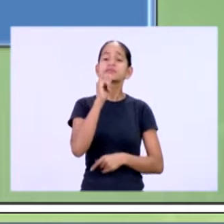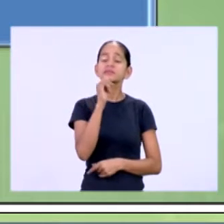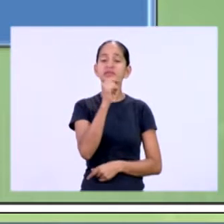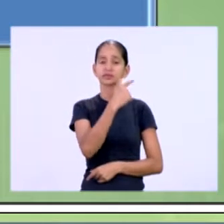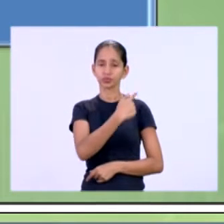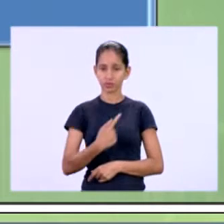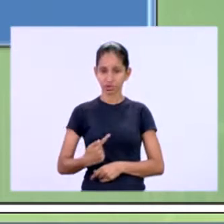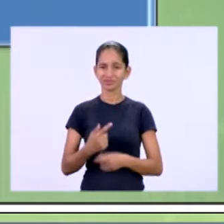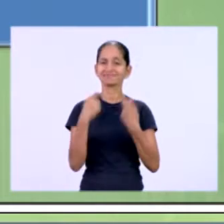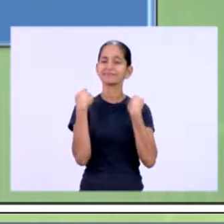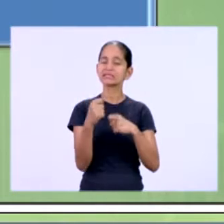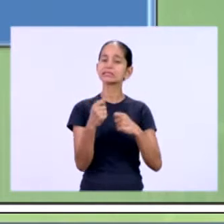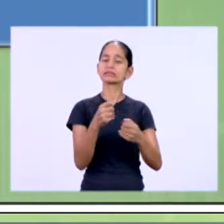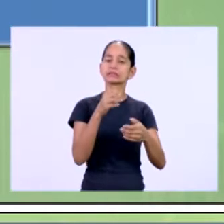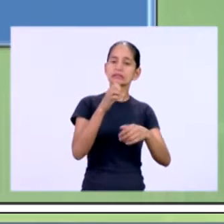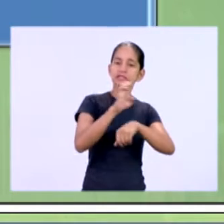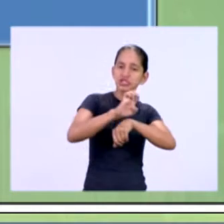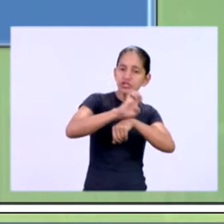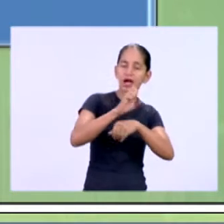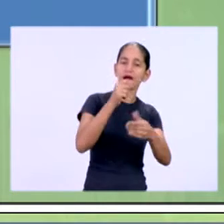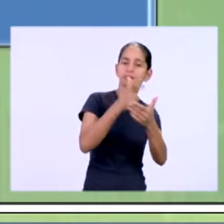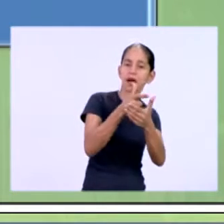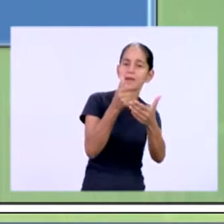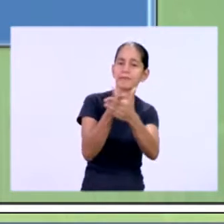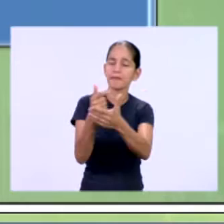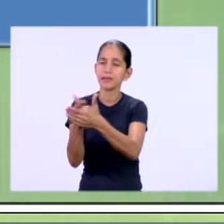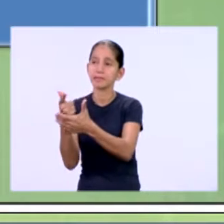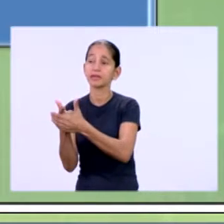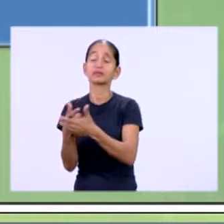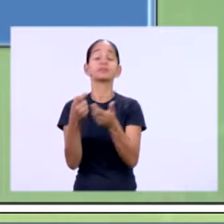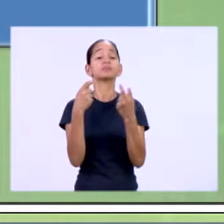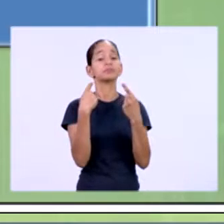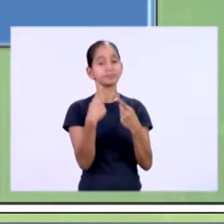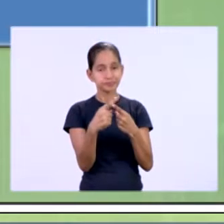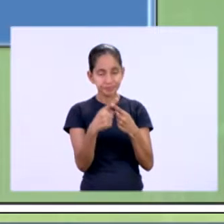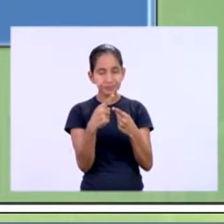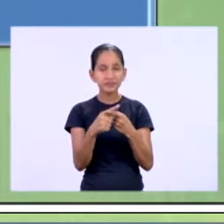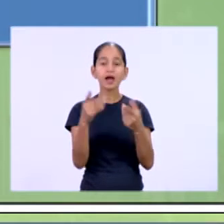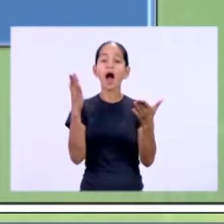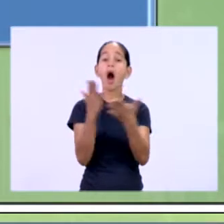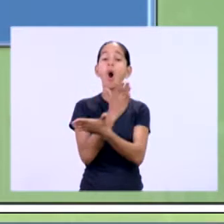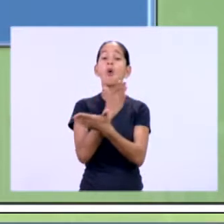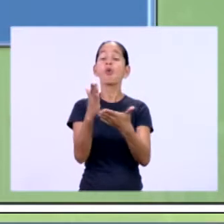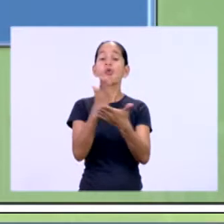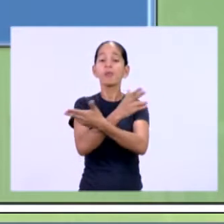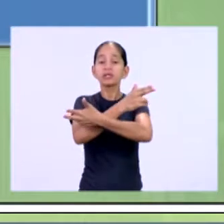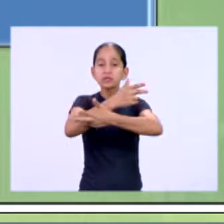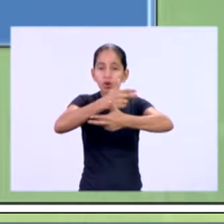pagamos tributos? Né? Por que a gente paga tributo? O Estado presta vários serviços aos